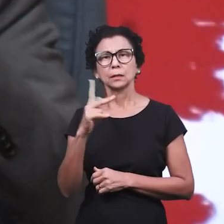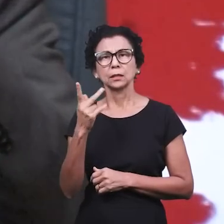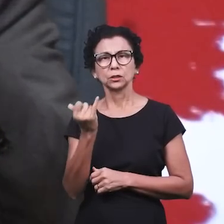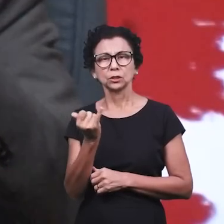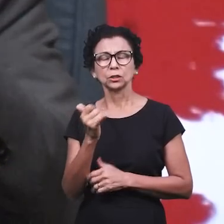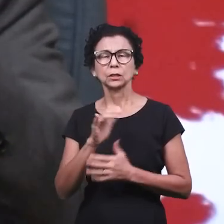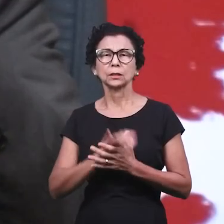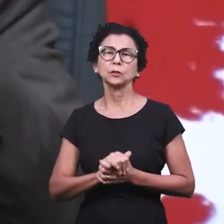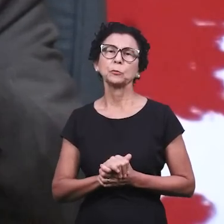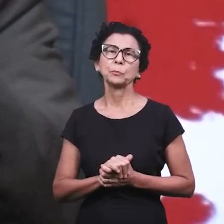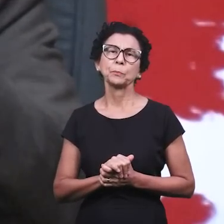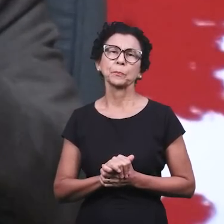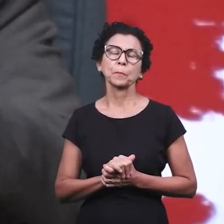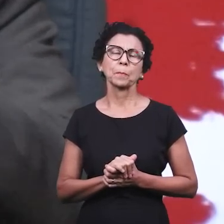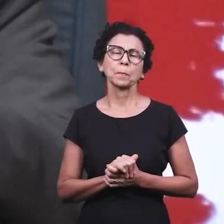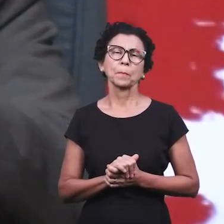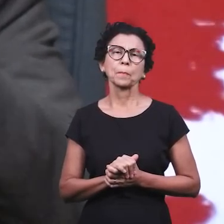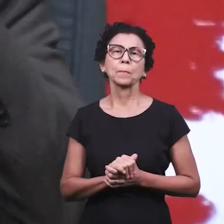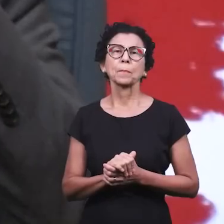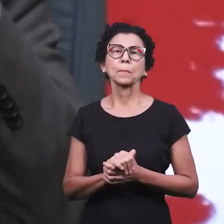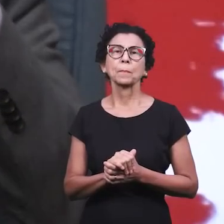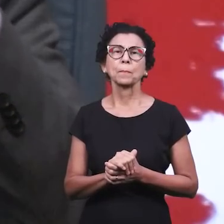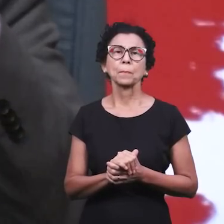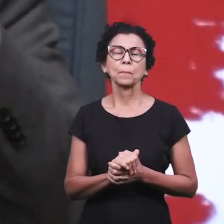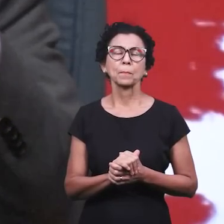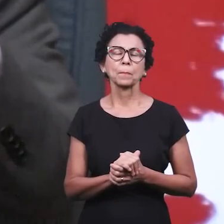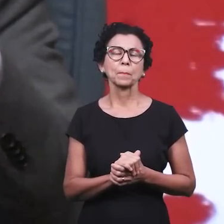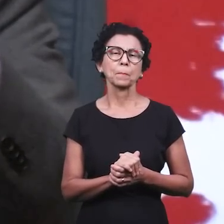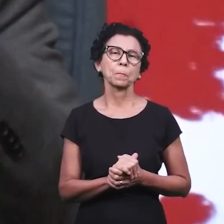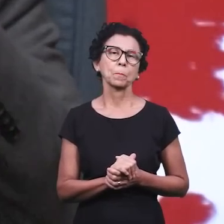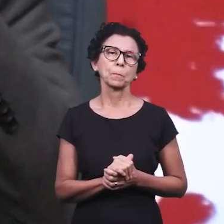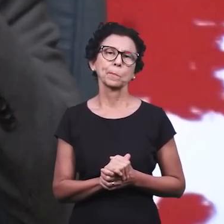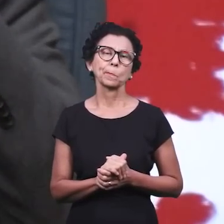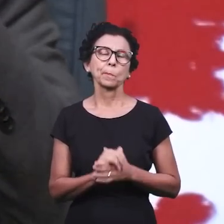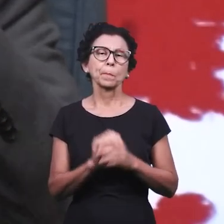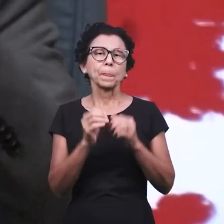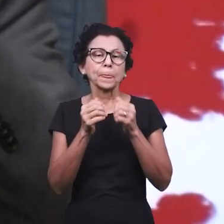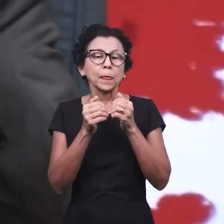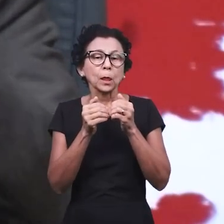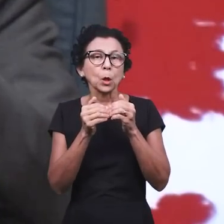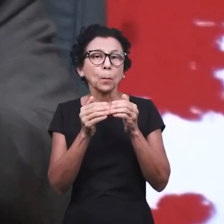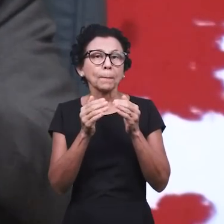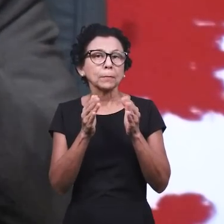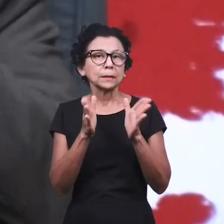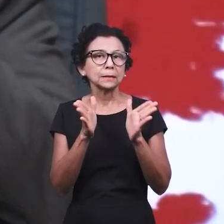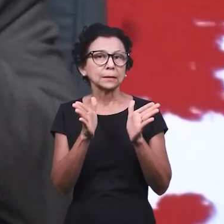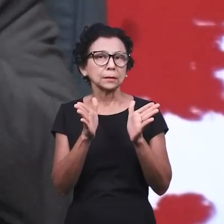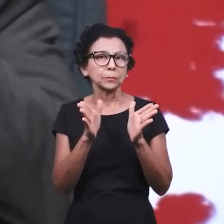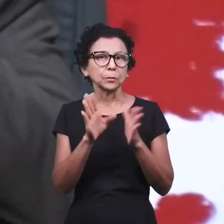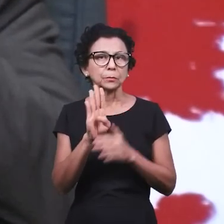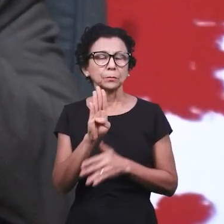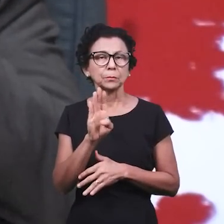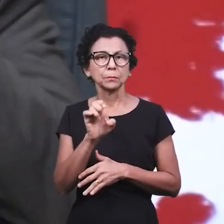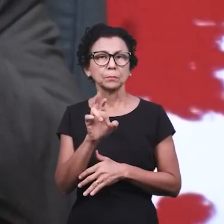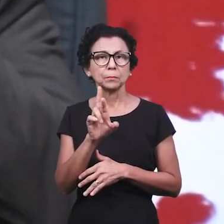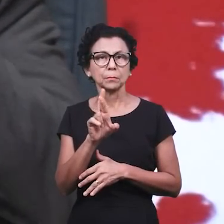et hashamayim vet aretz. Bereshit, no princípio.